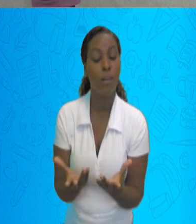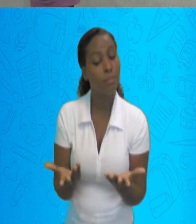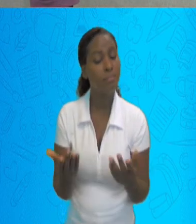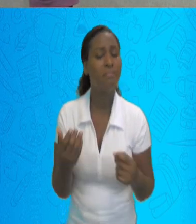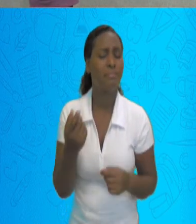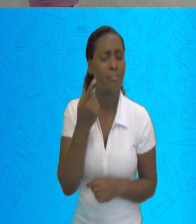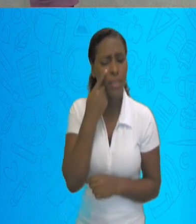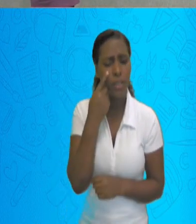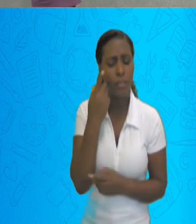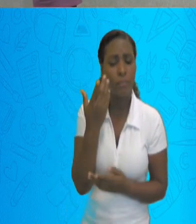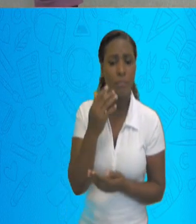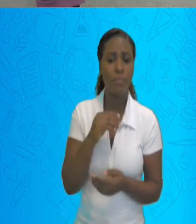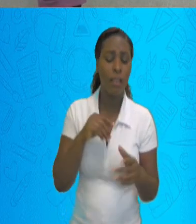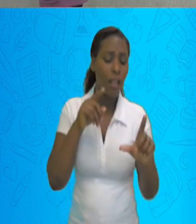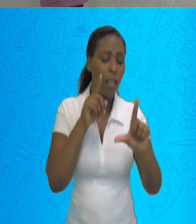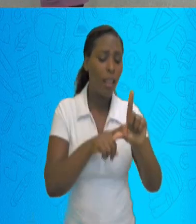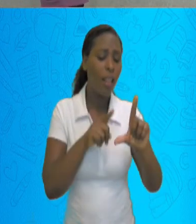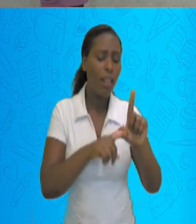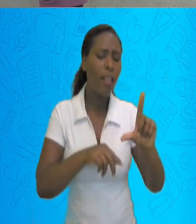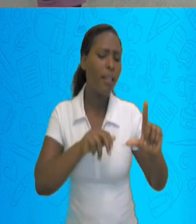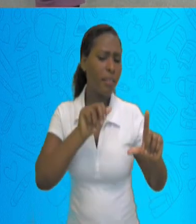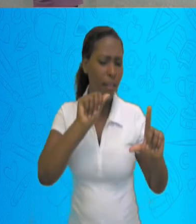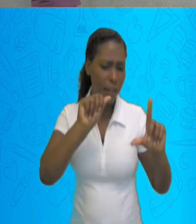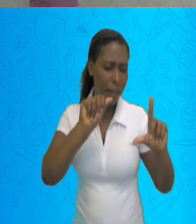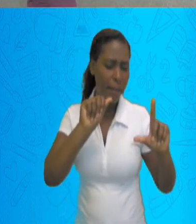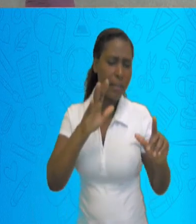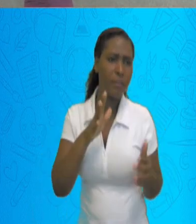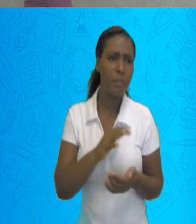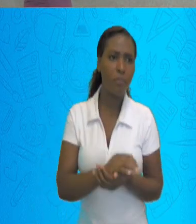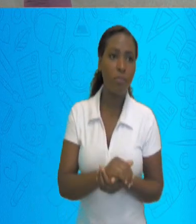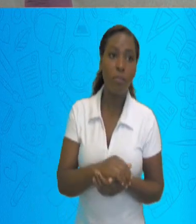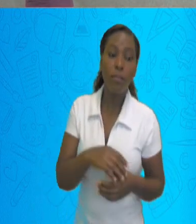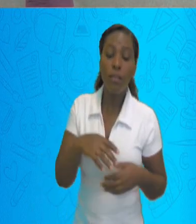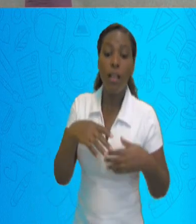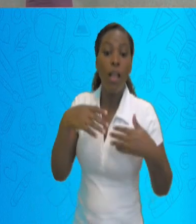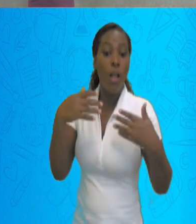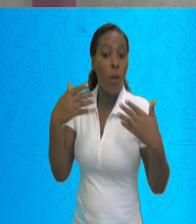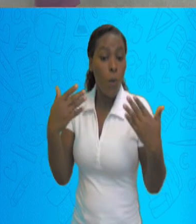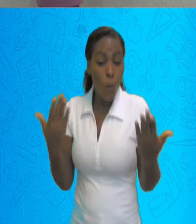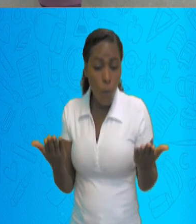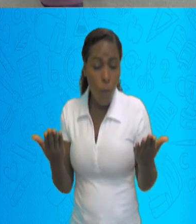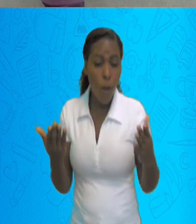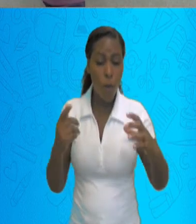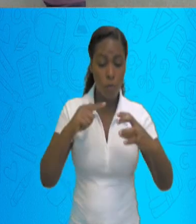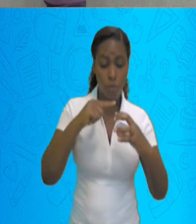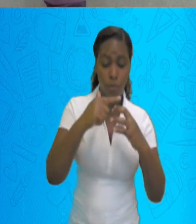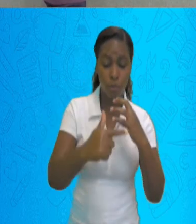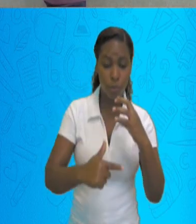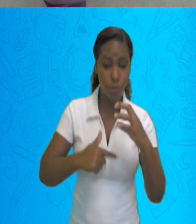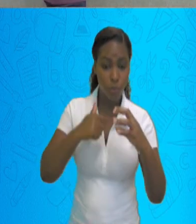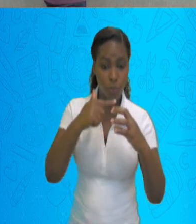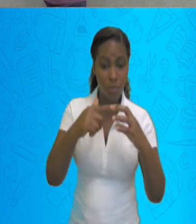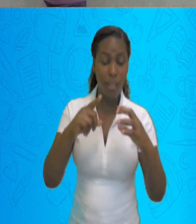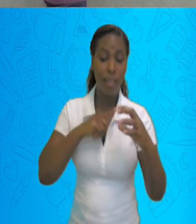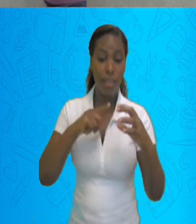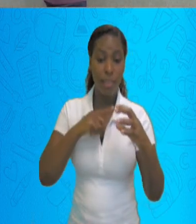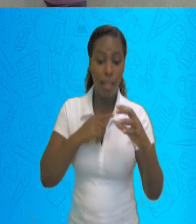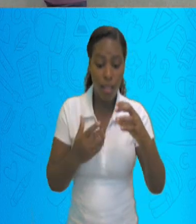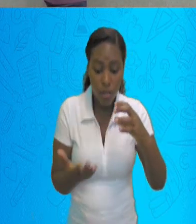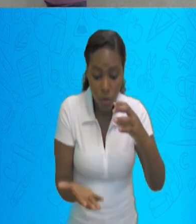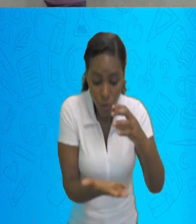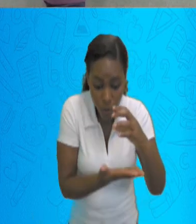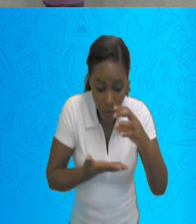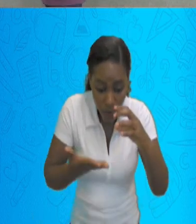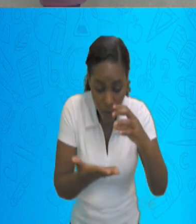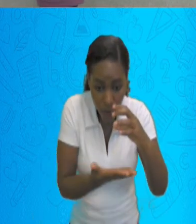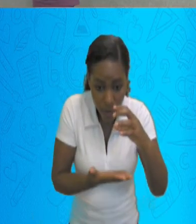seguinte: quais os sólidos geométricos que têm somente superfícies de bases